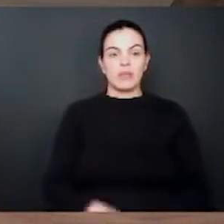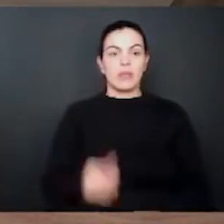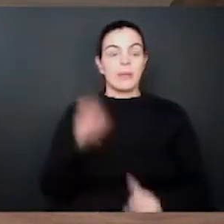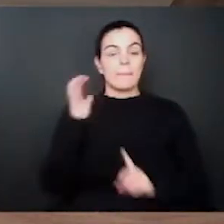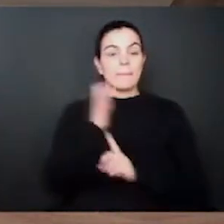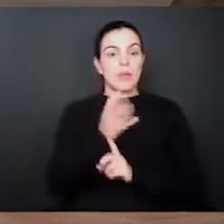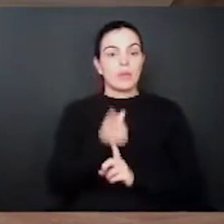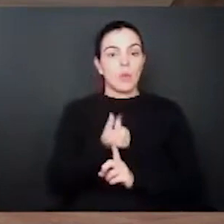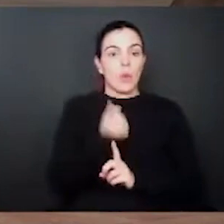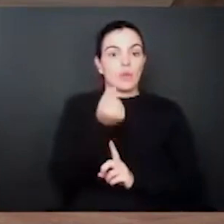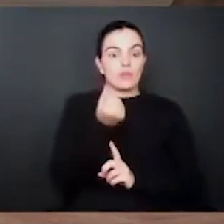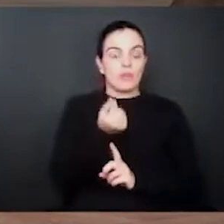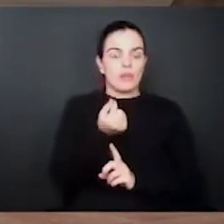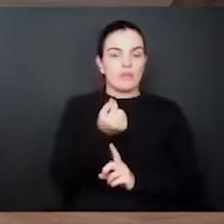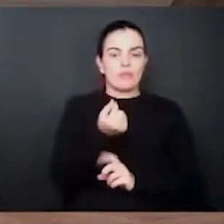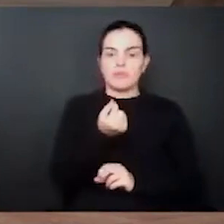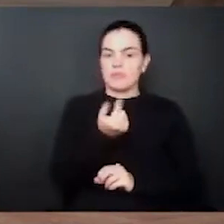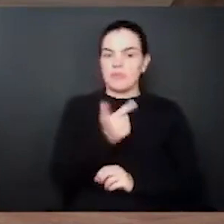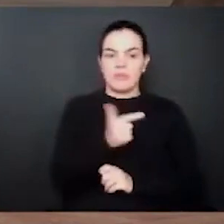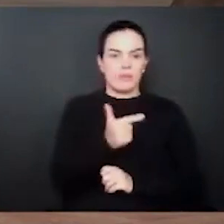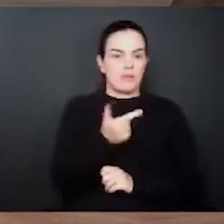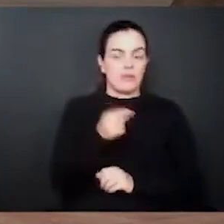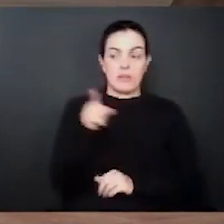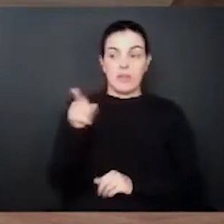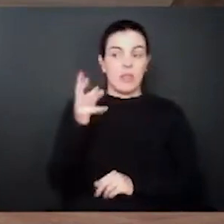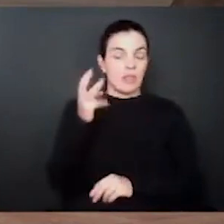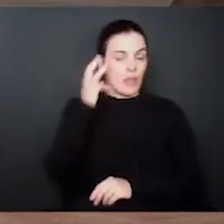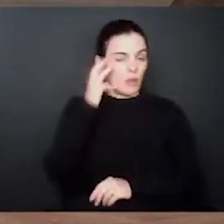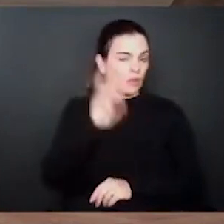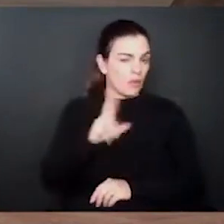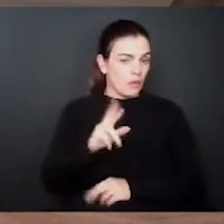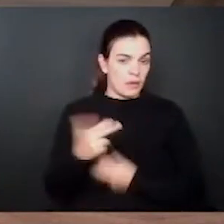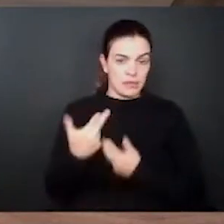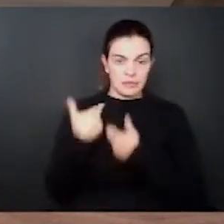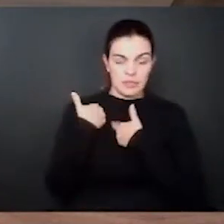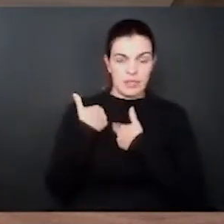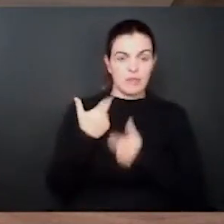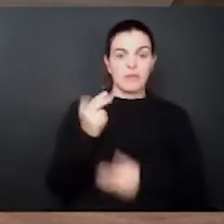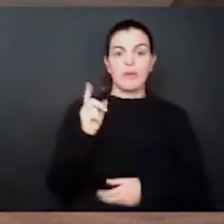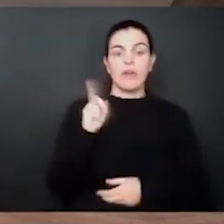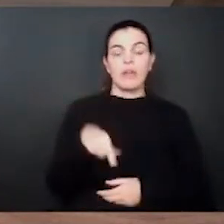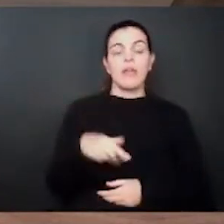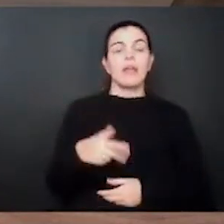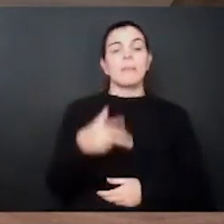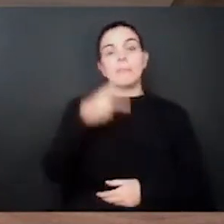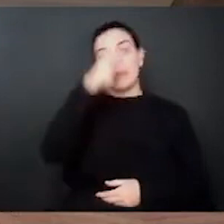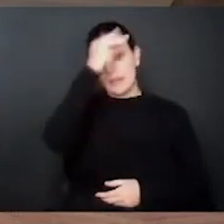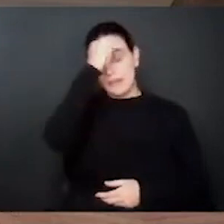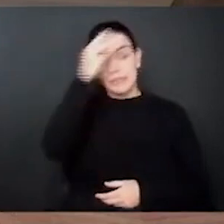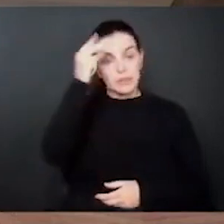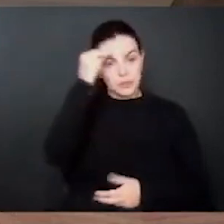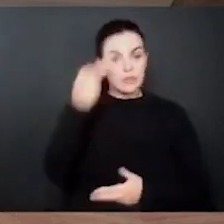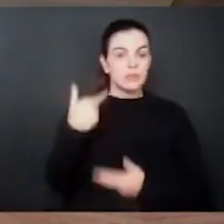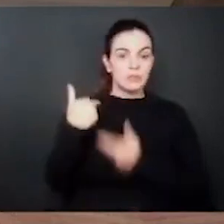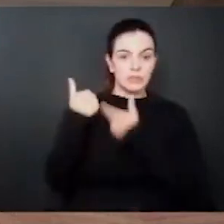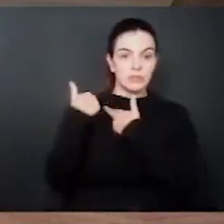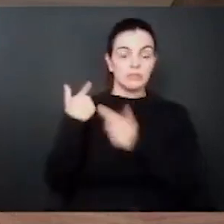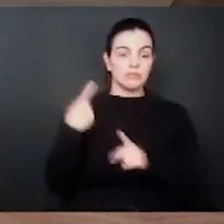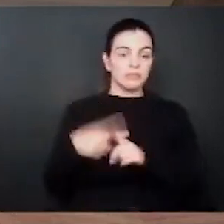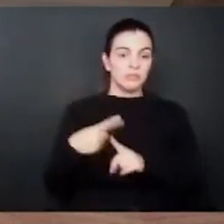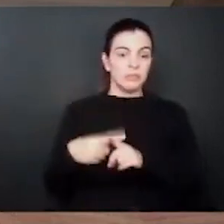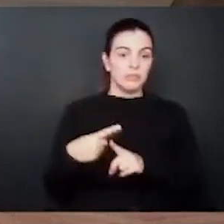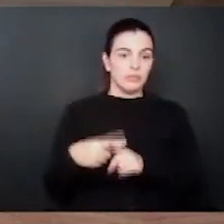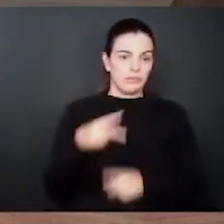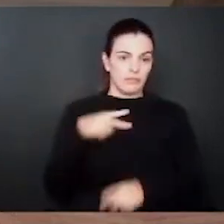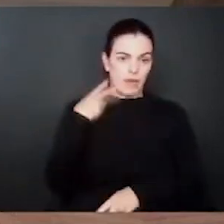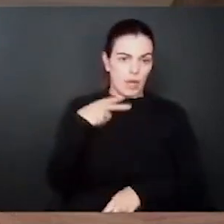é atribuição do vereador Dalton, é, né, da prefeitura, porque um vereador não tem instrumentos